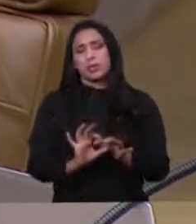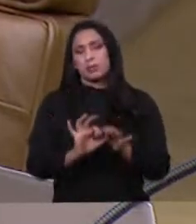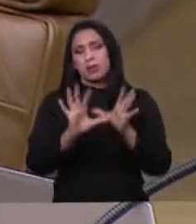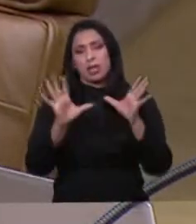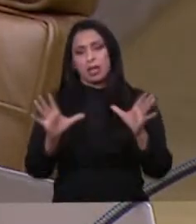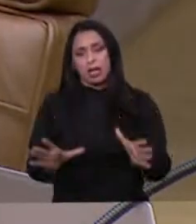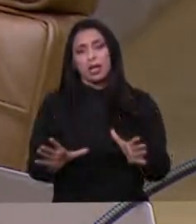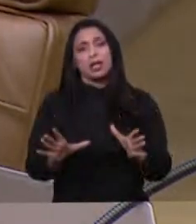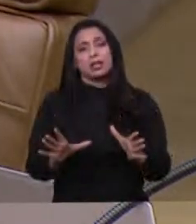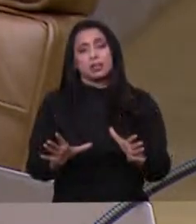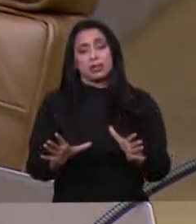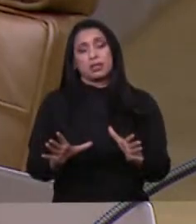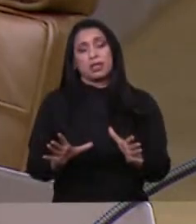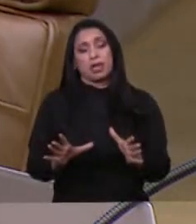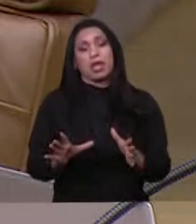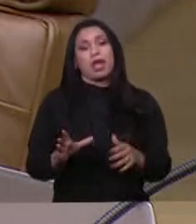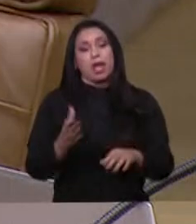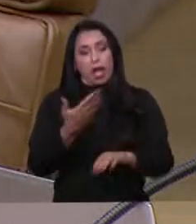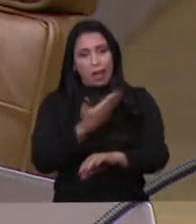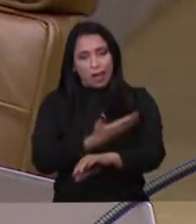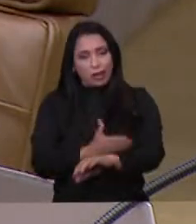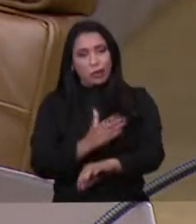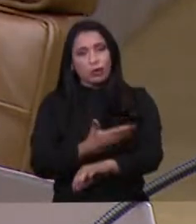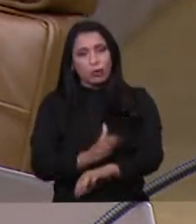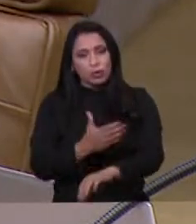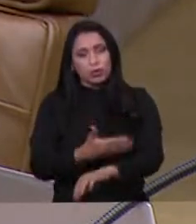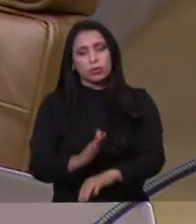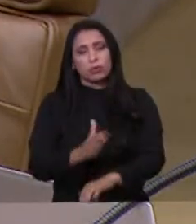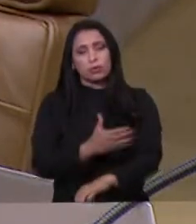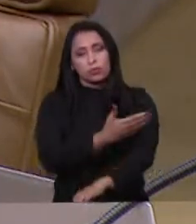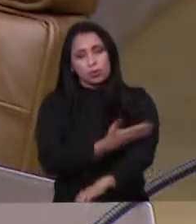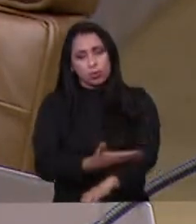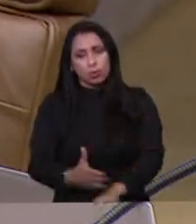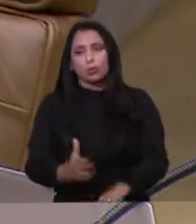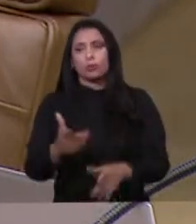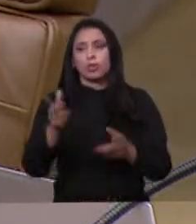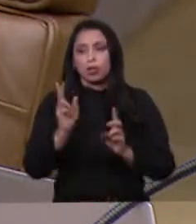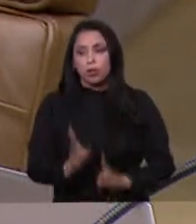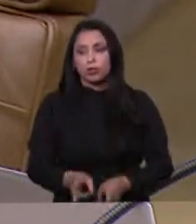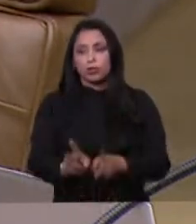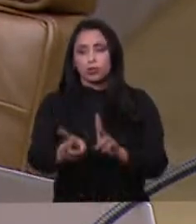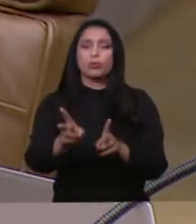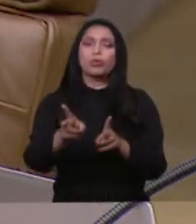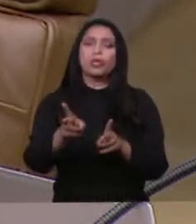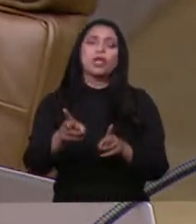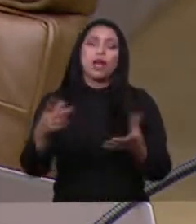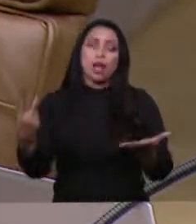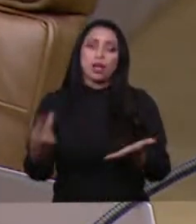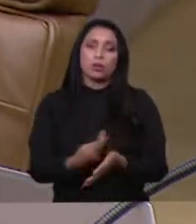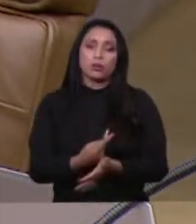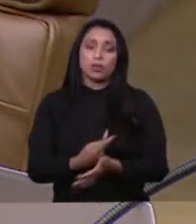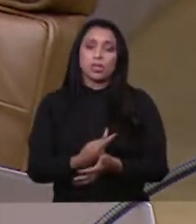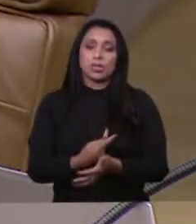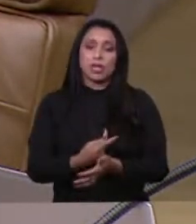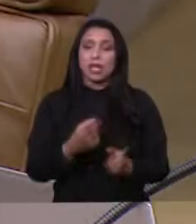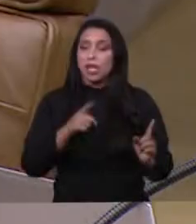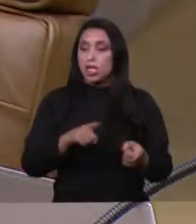possa ocorrer. A deterioração do patrimônio público tombado é diferente